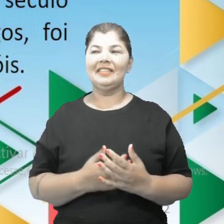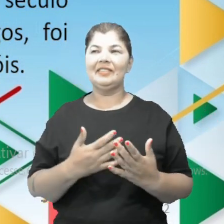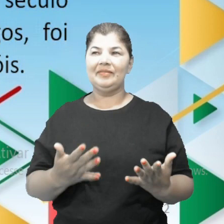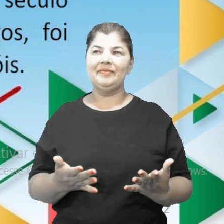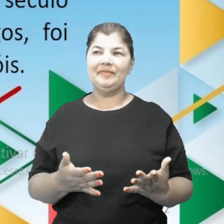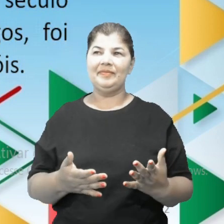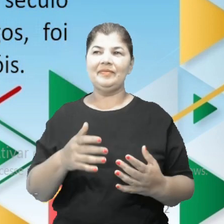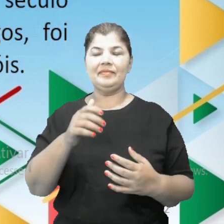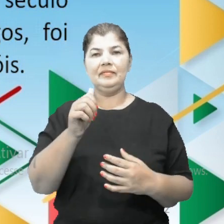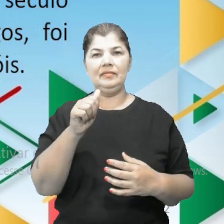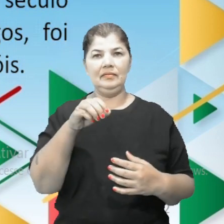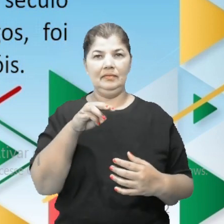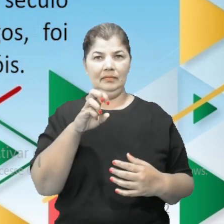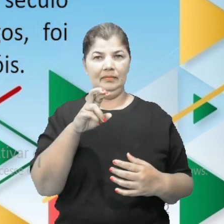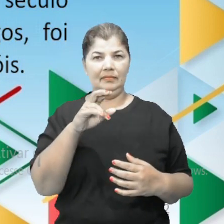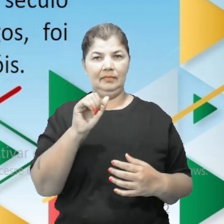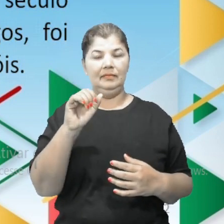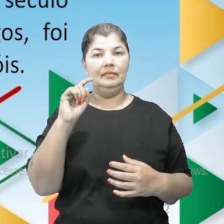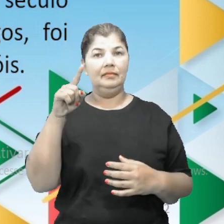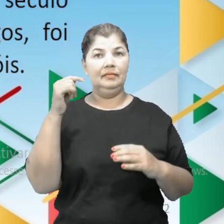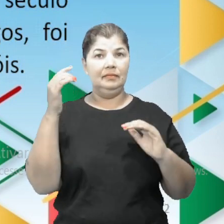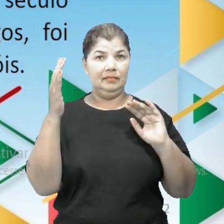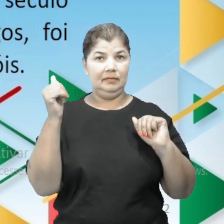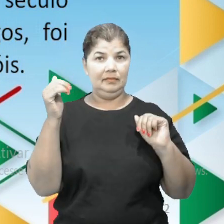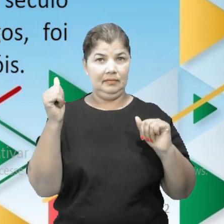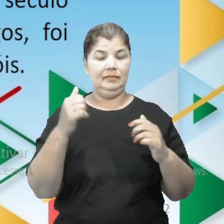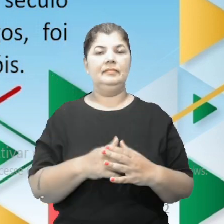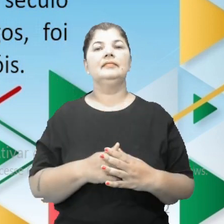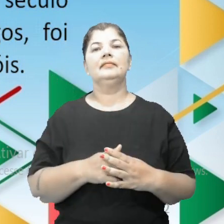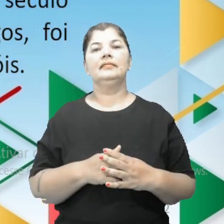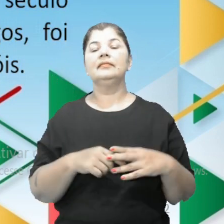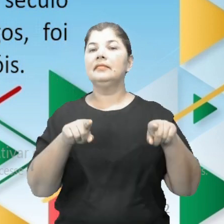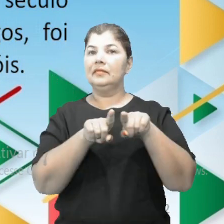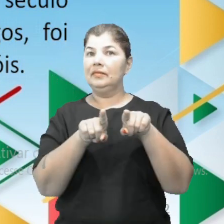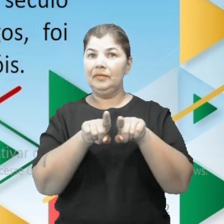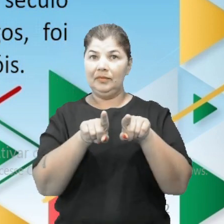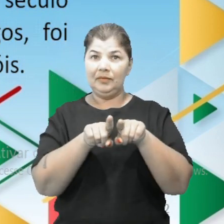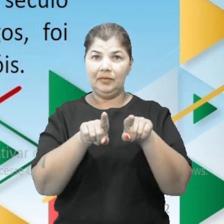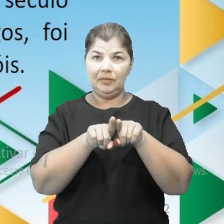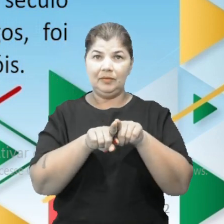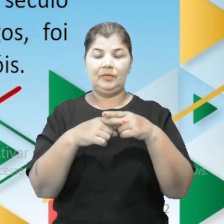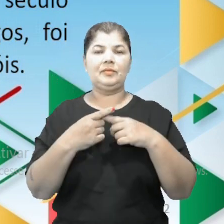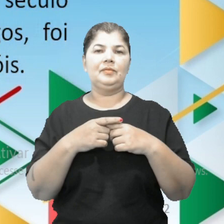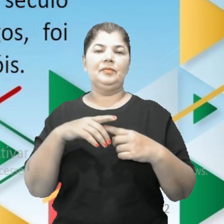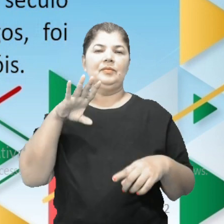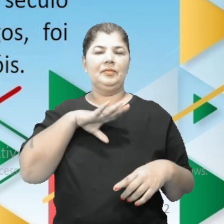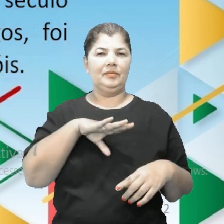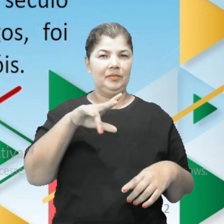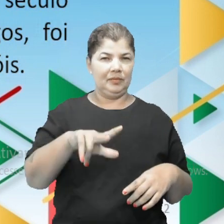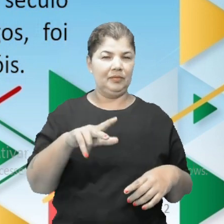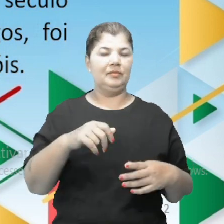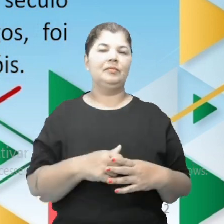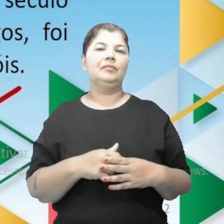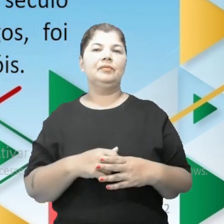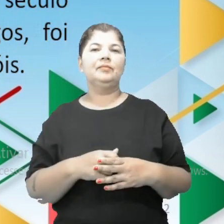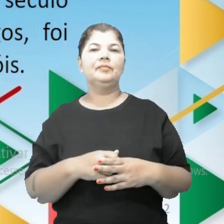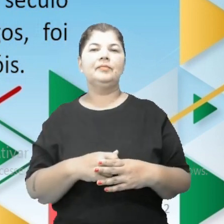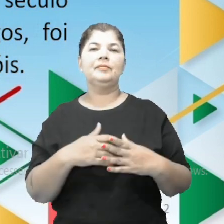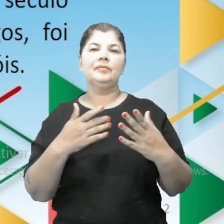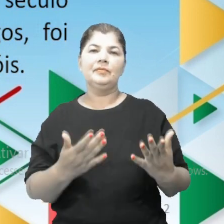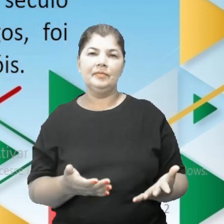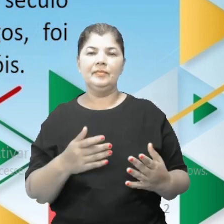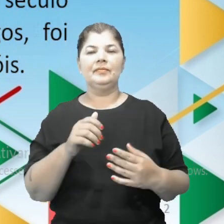América Espanhola. Então, assim como a portuguesa, né? A